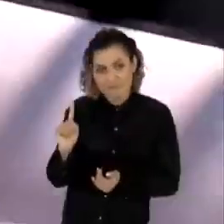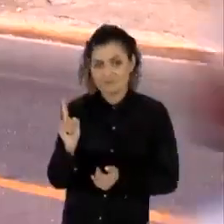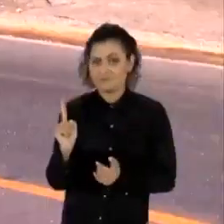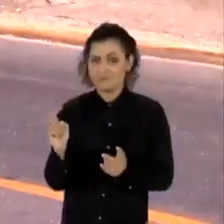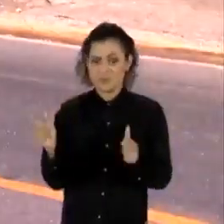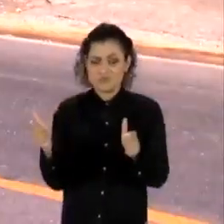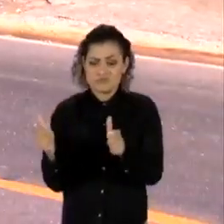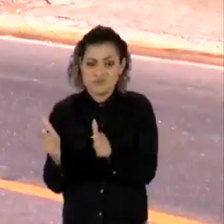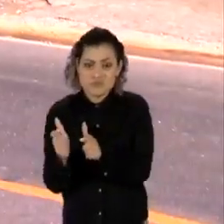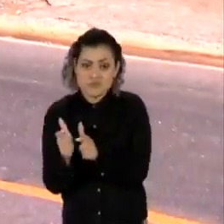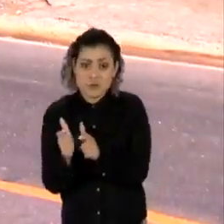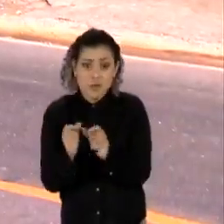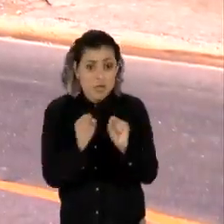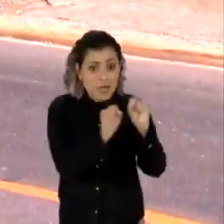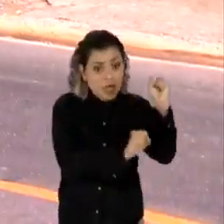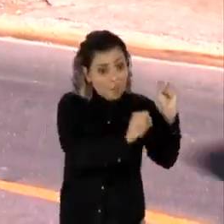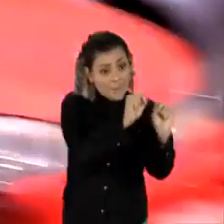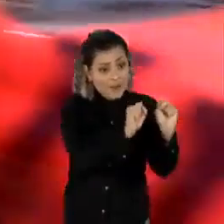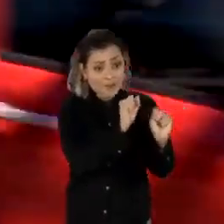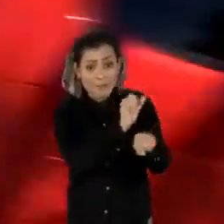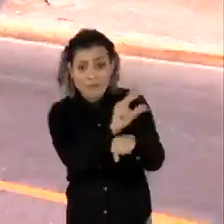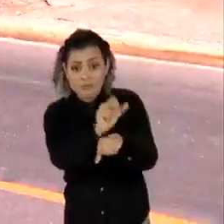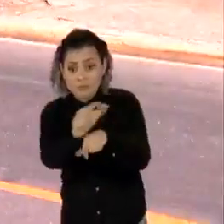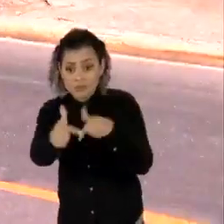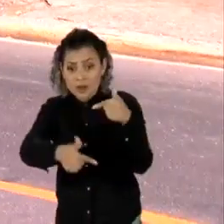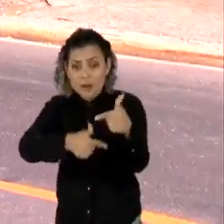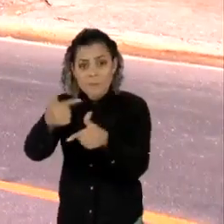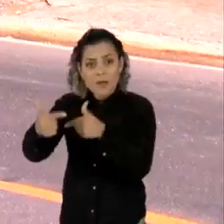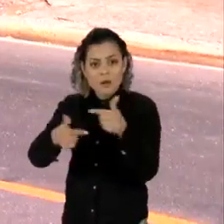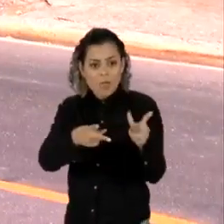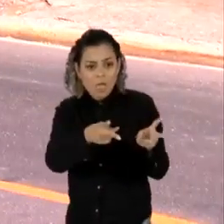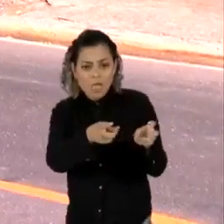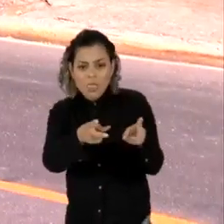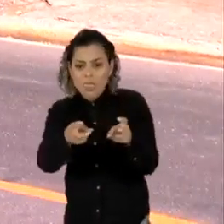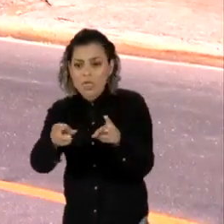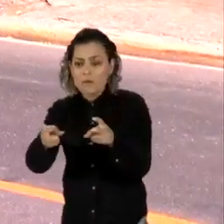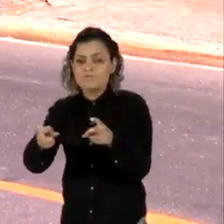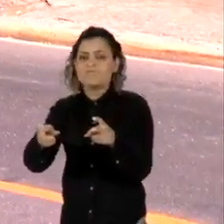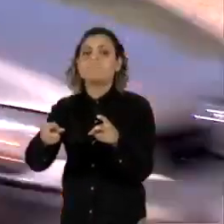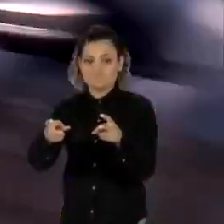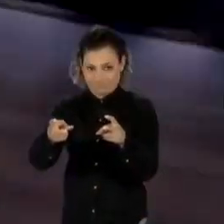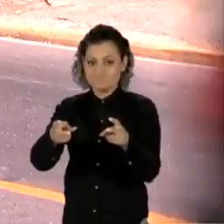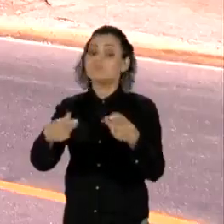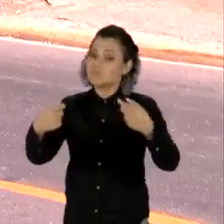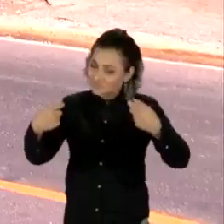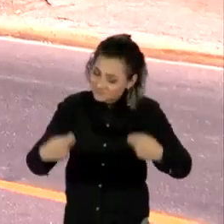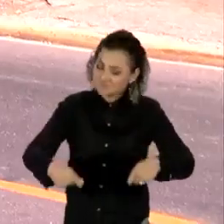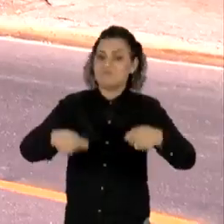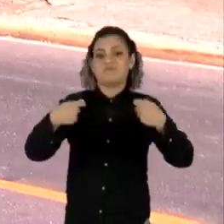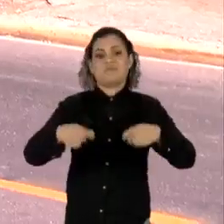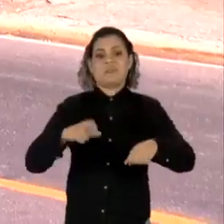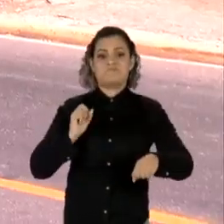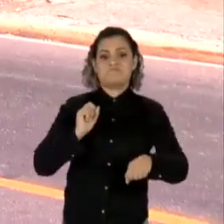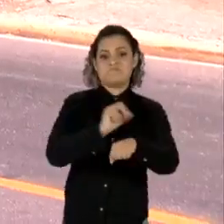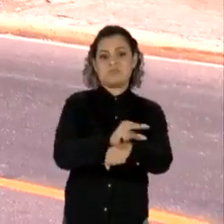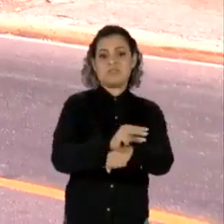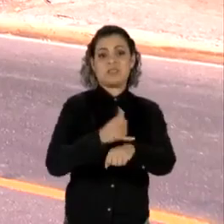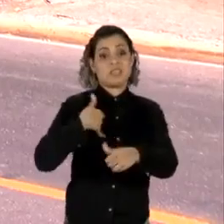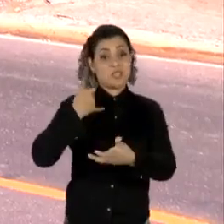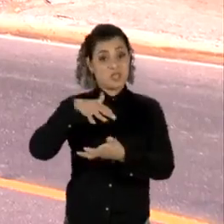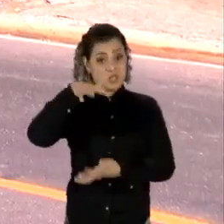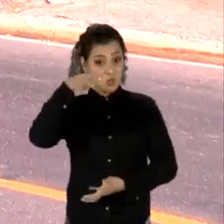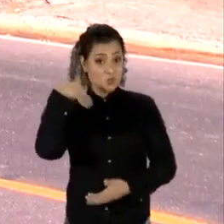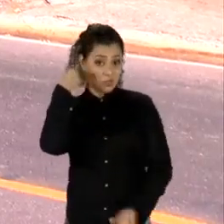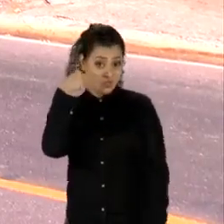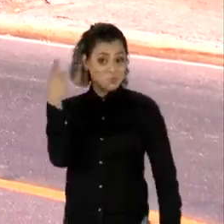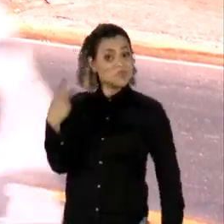as empresas eo mercado de trabalho começam a perceber que podem e devem usar a mão de obra ea